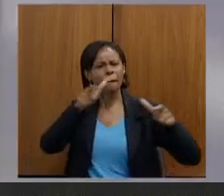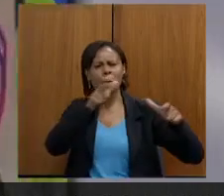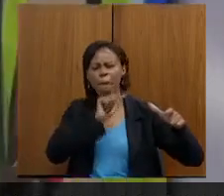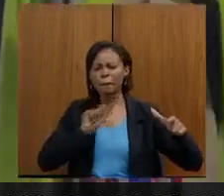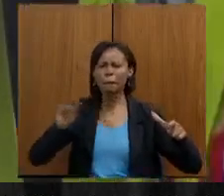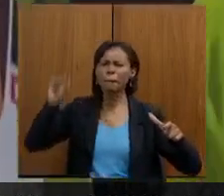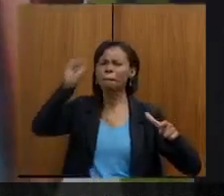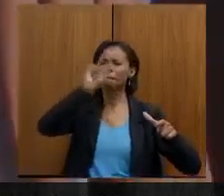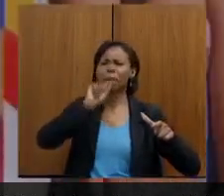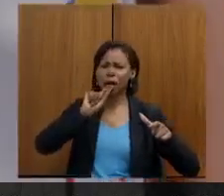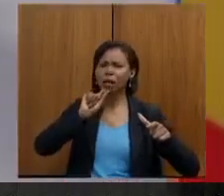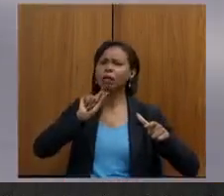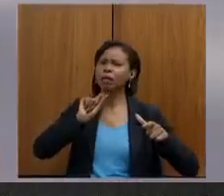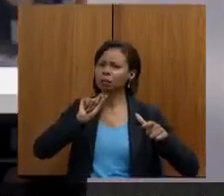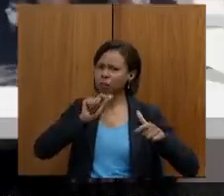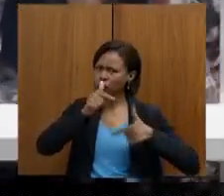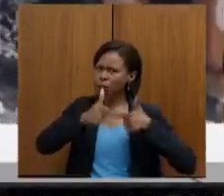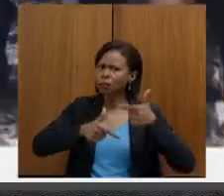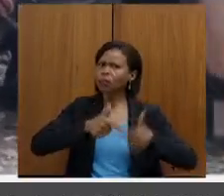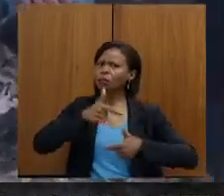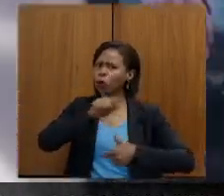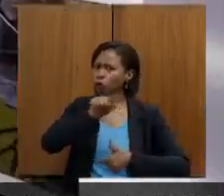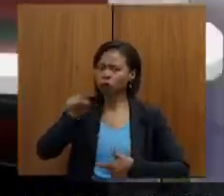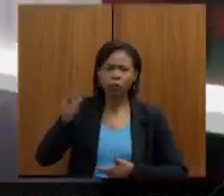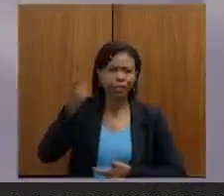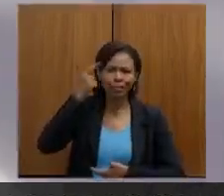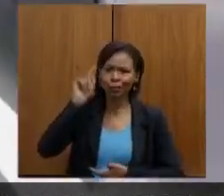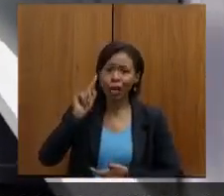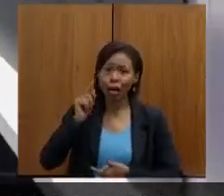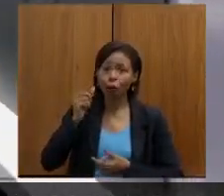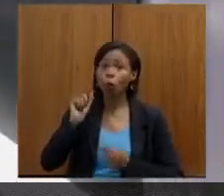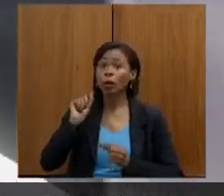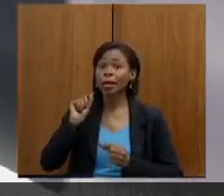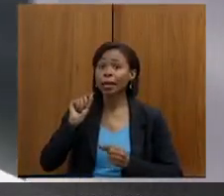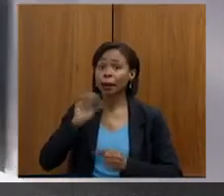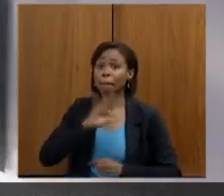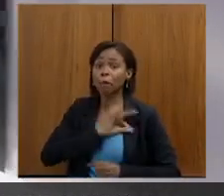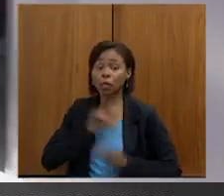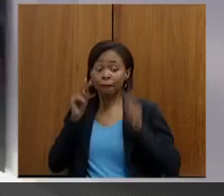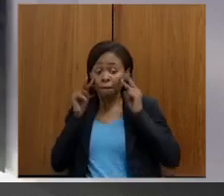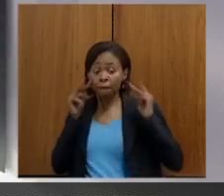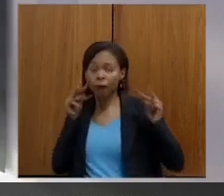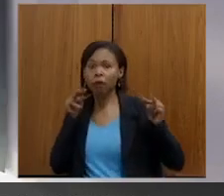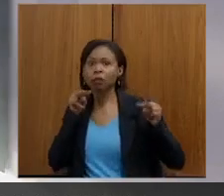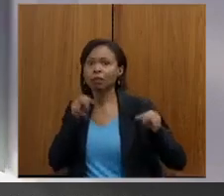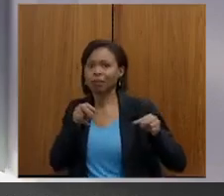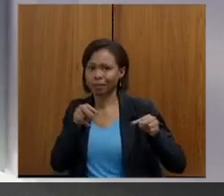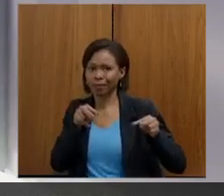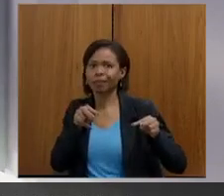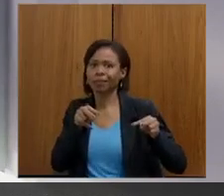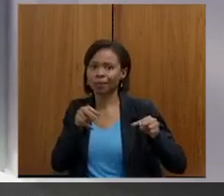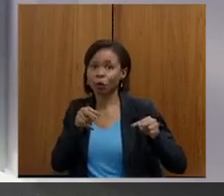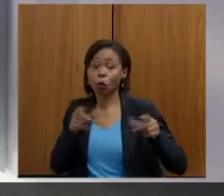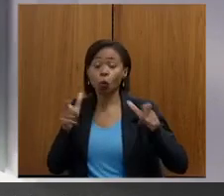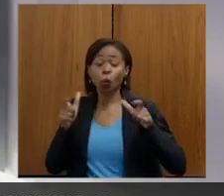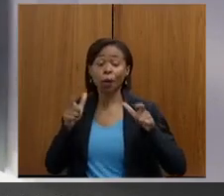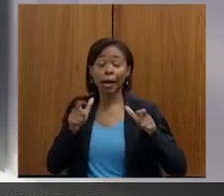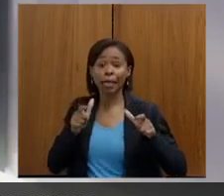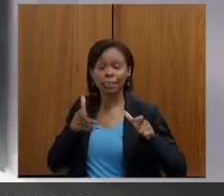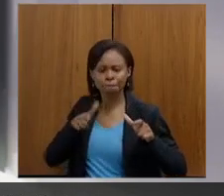e você não faz ideia do que os nossos olhos veem no chão que pisamos